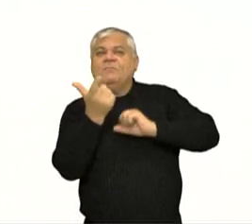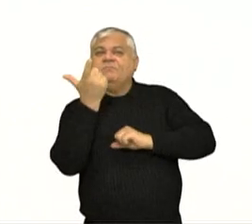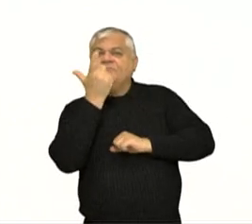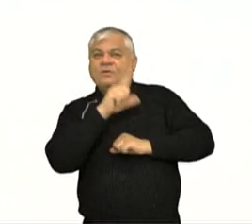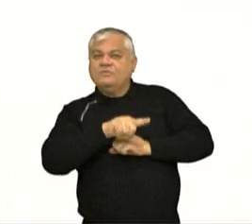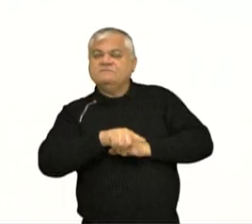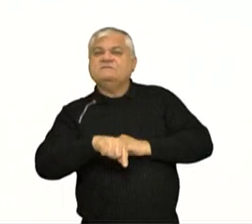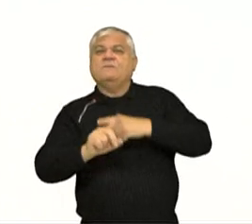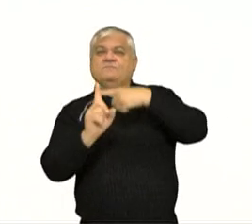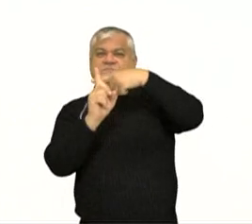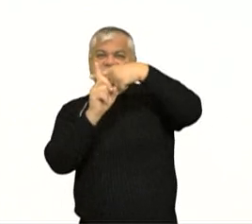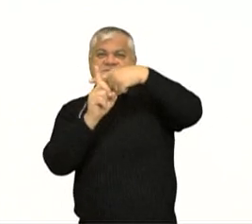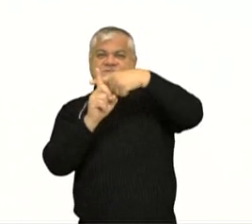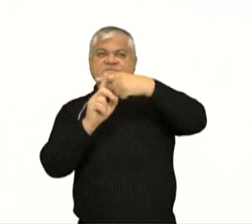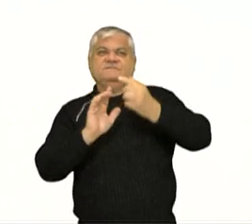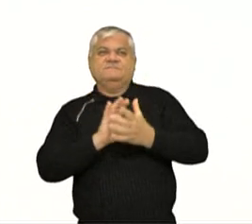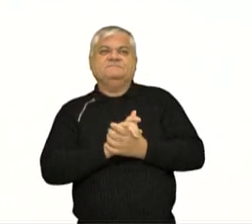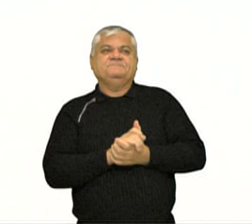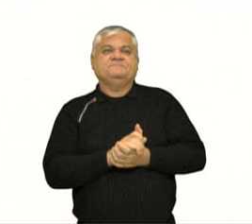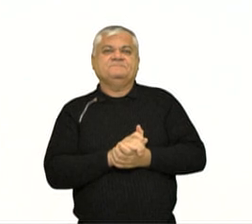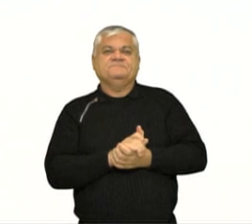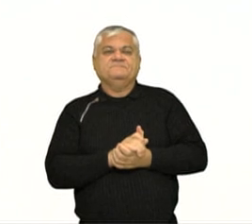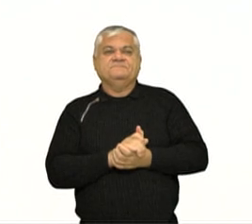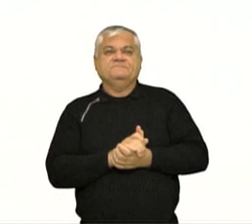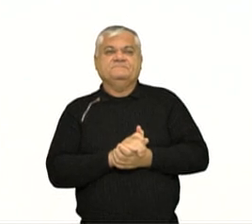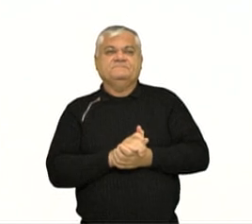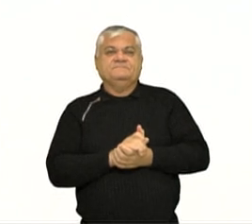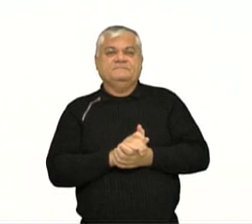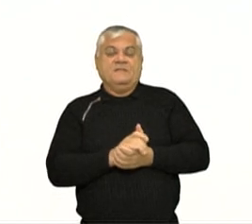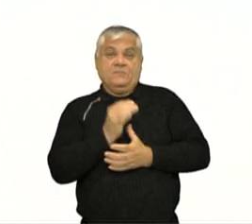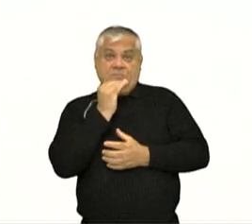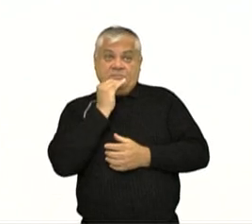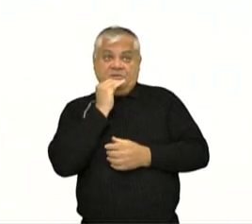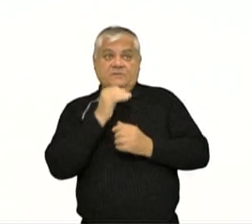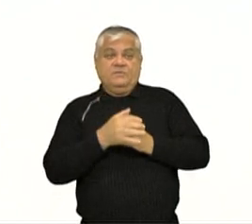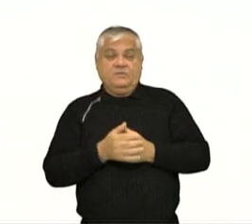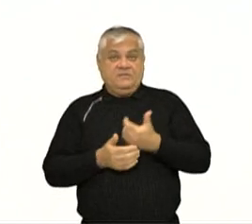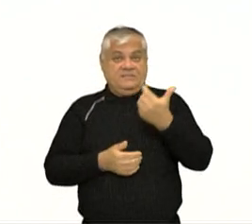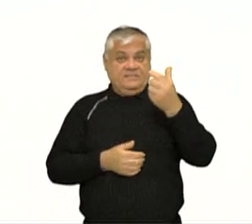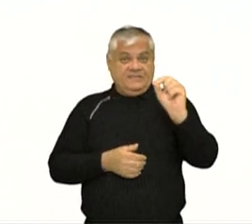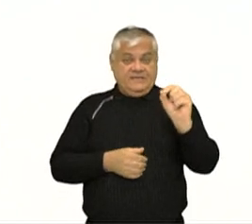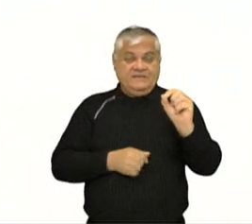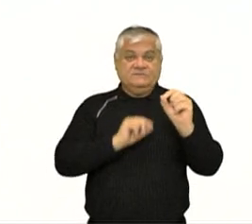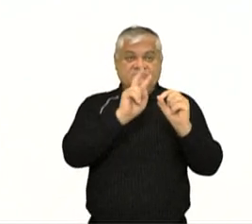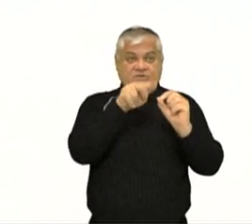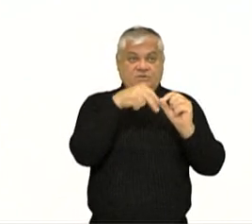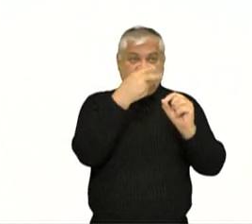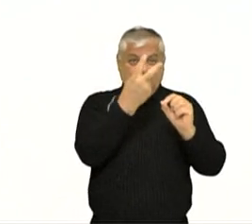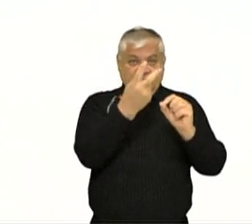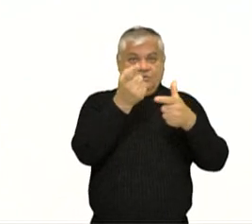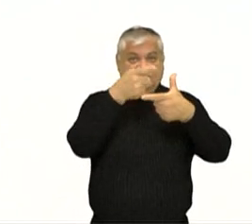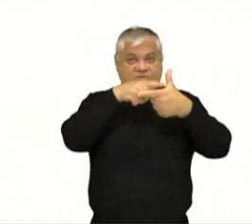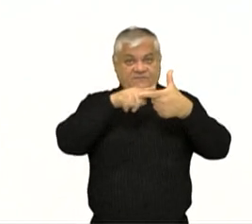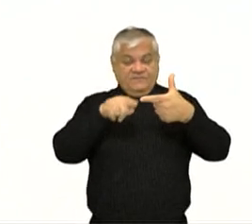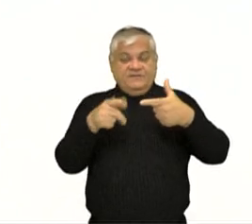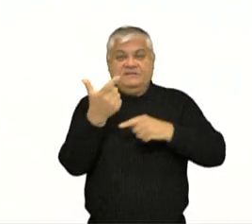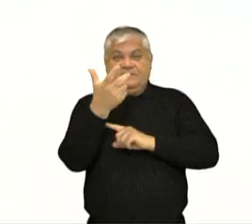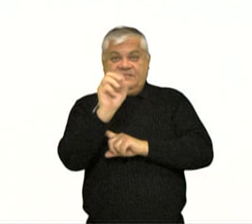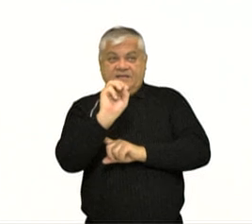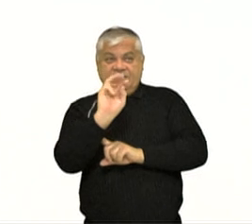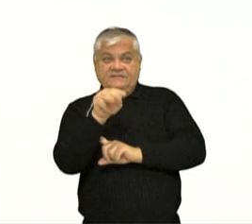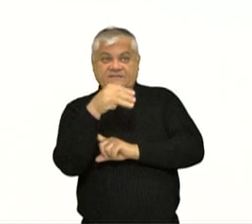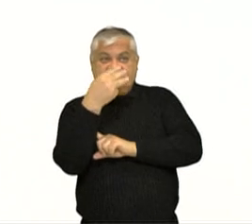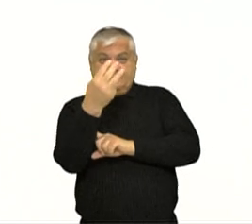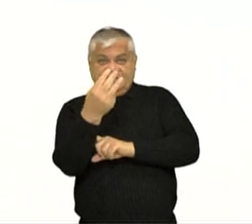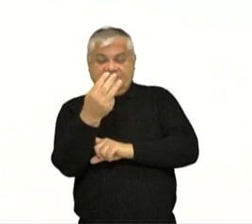fique positivo, ok? Então, a professora colocou aqui, ó, passo a passo para vocês entenderem